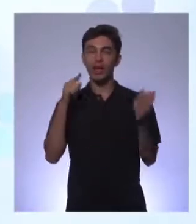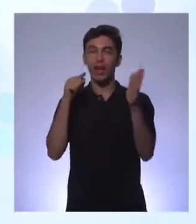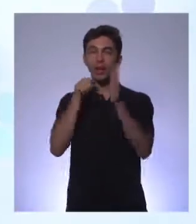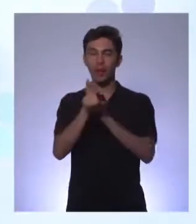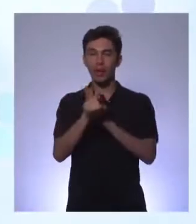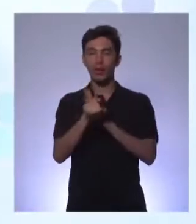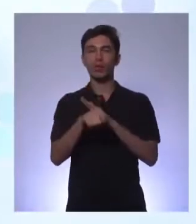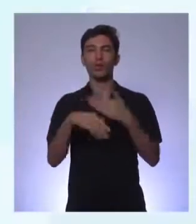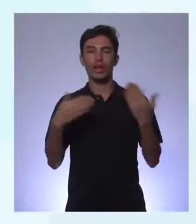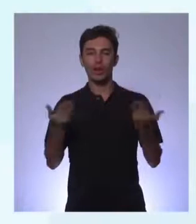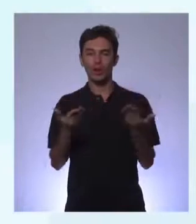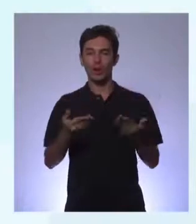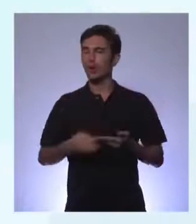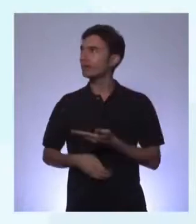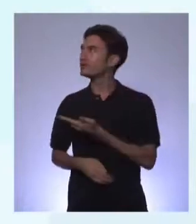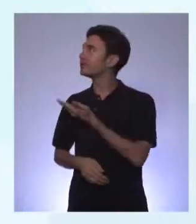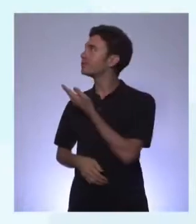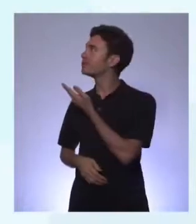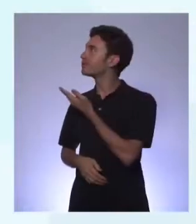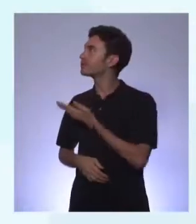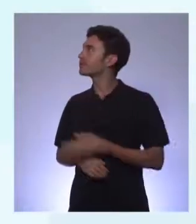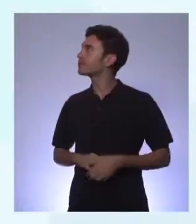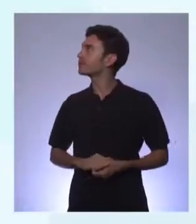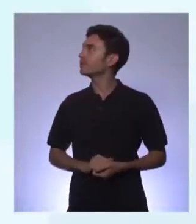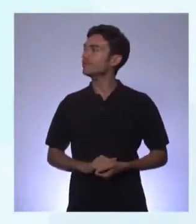a questão disparadora. Na tela.